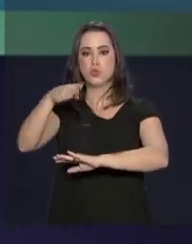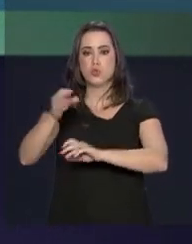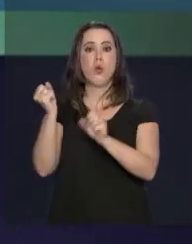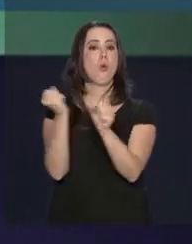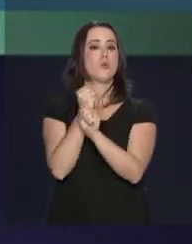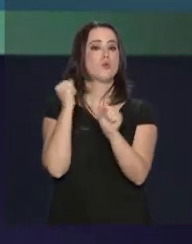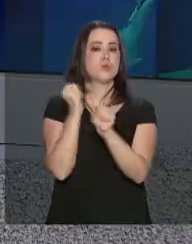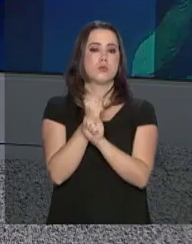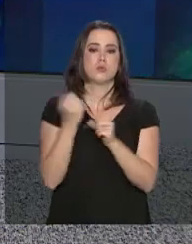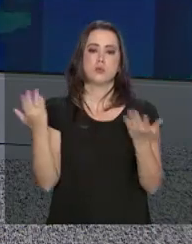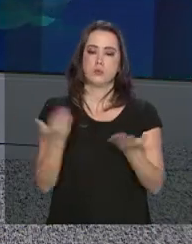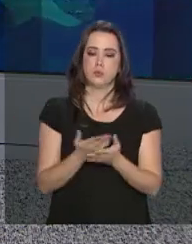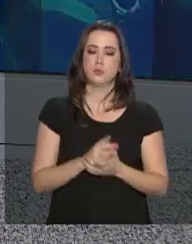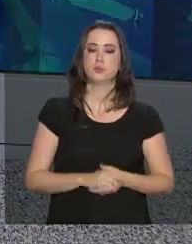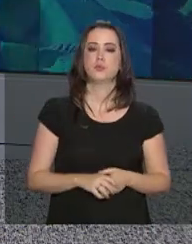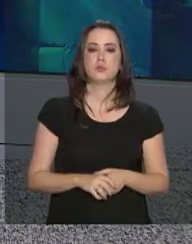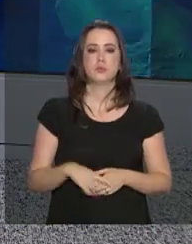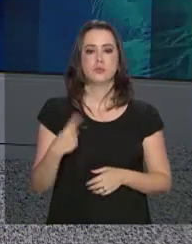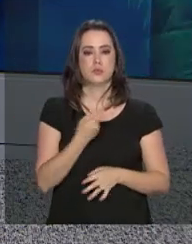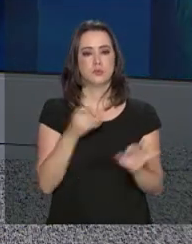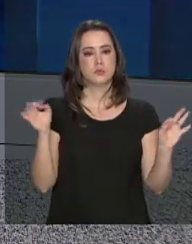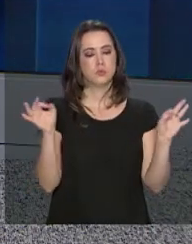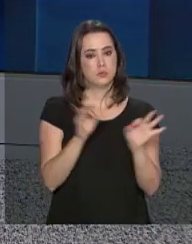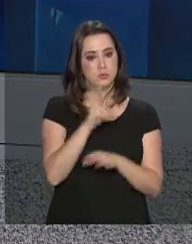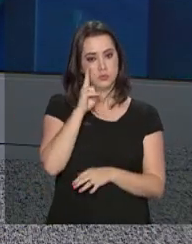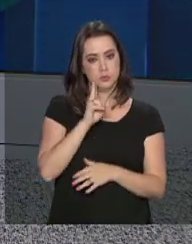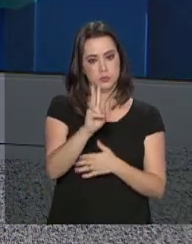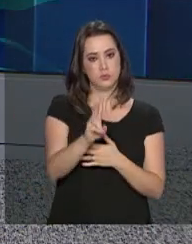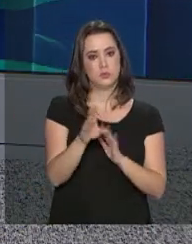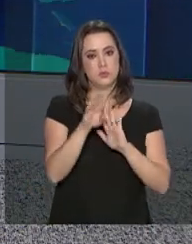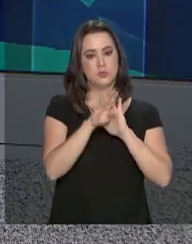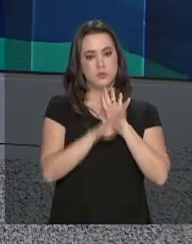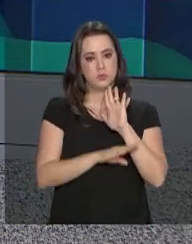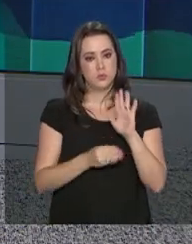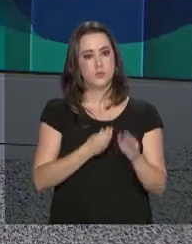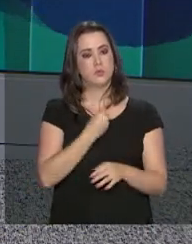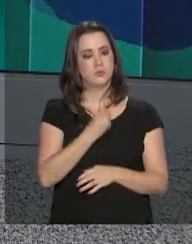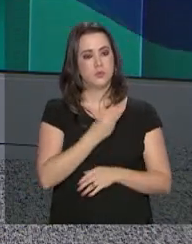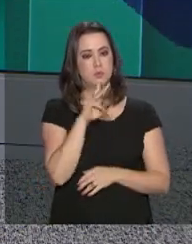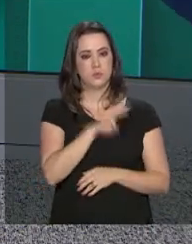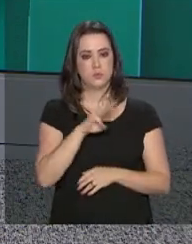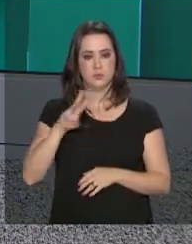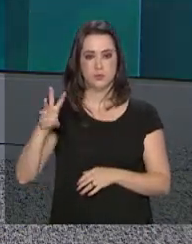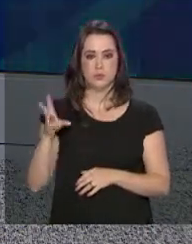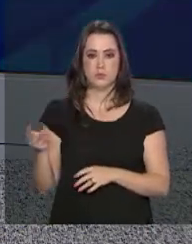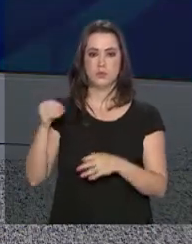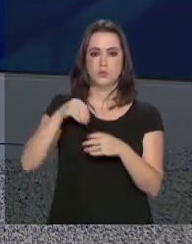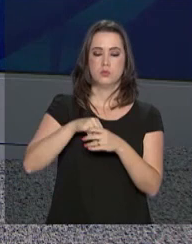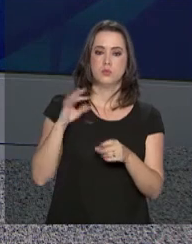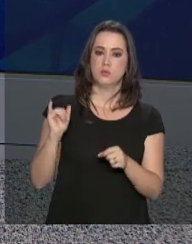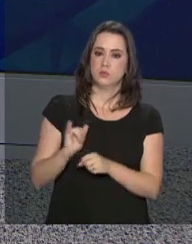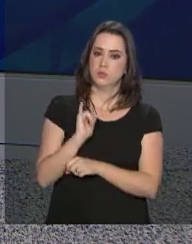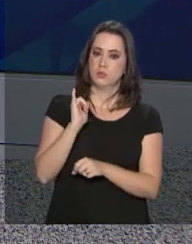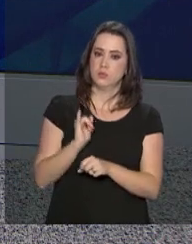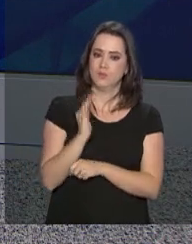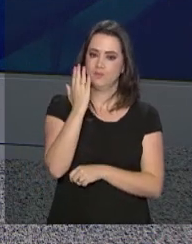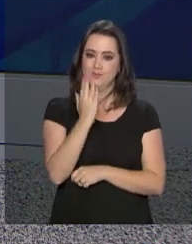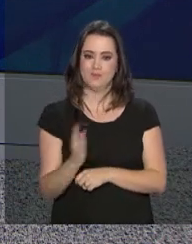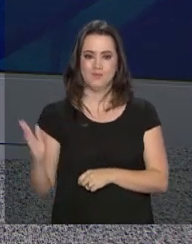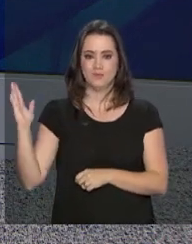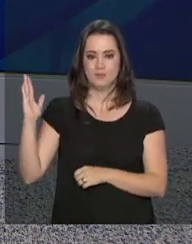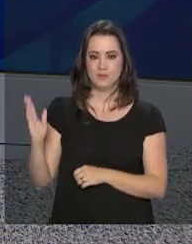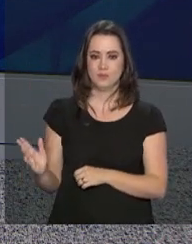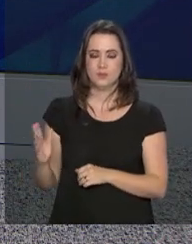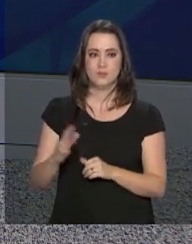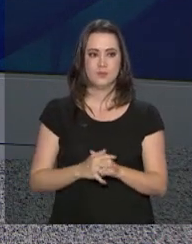vizinho. Nós ficamos por aqui. Você acompanha a nossa programação ao vivo pelo site da NBR e todas as reportagens